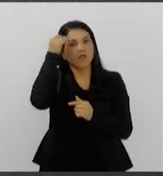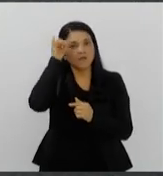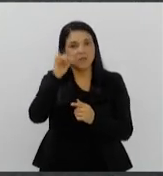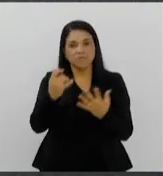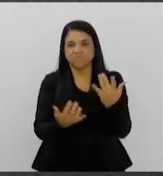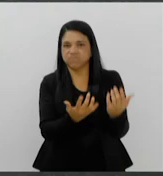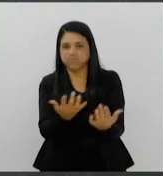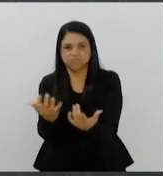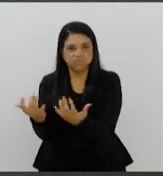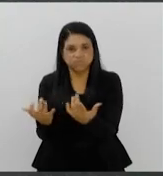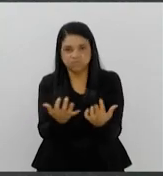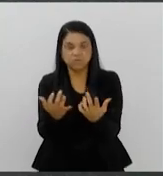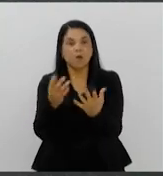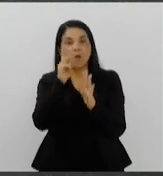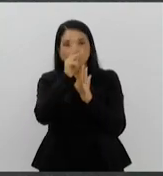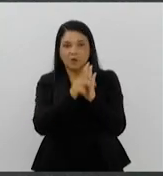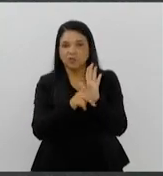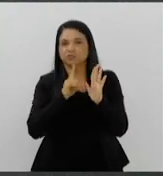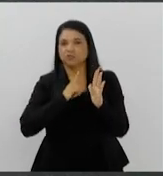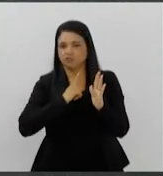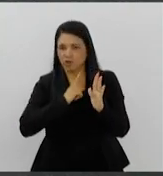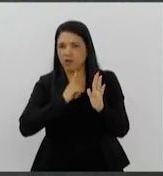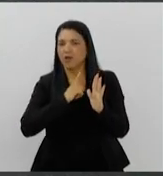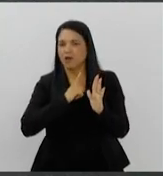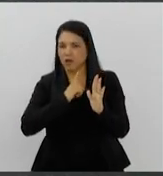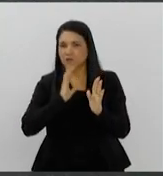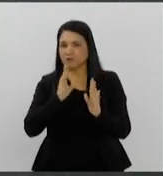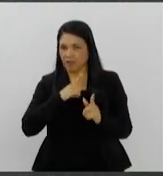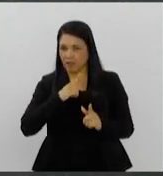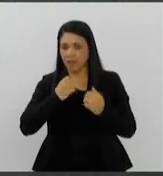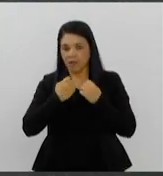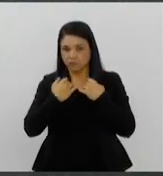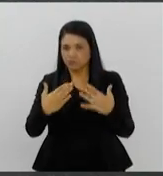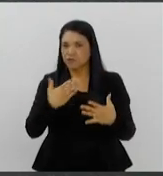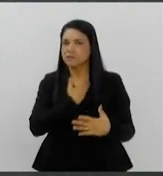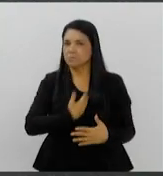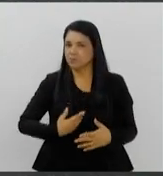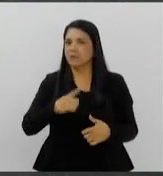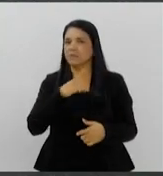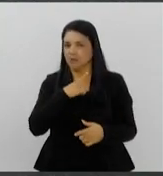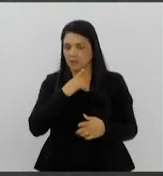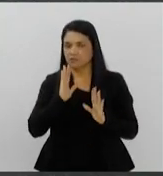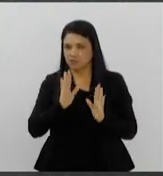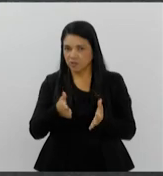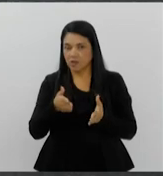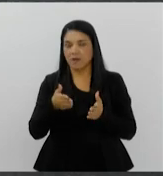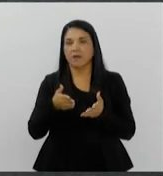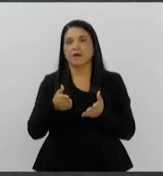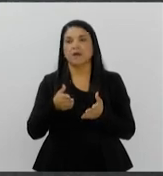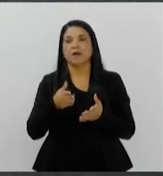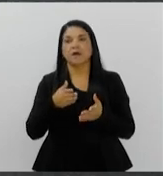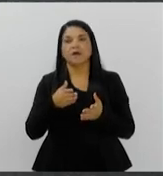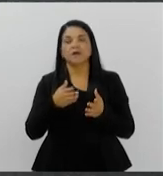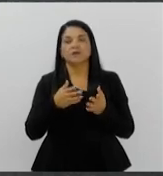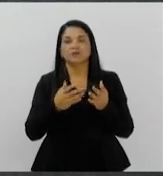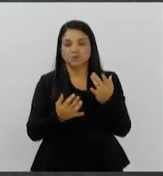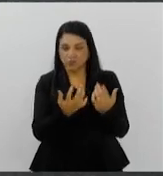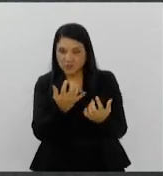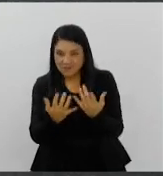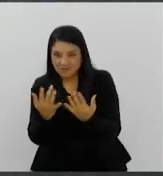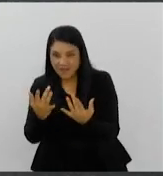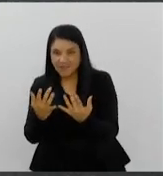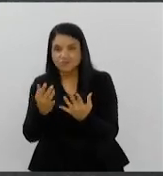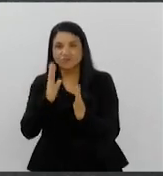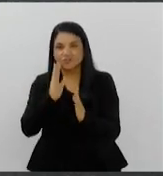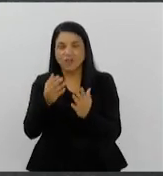projeto sobre isso, já fizemos uma audiência pública, viu, presidente? Esse dos incêndios, a gente já fez uma audiência